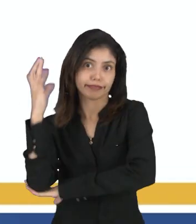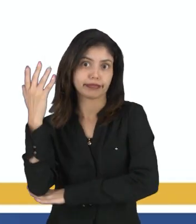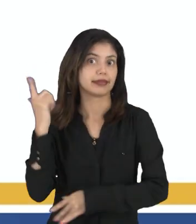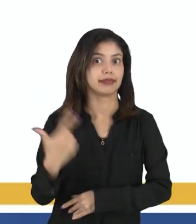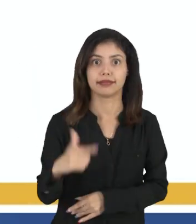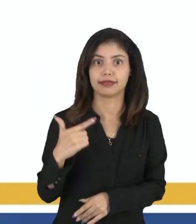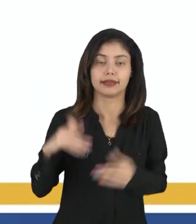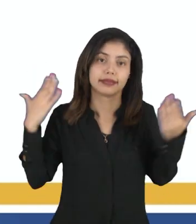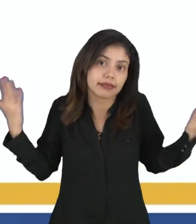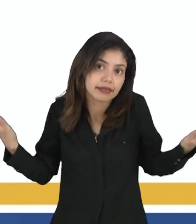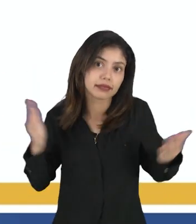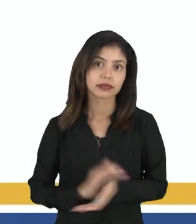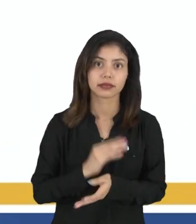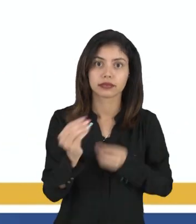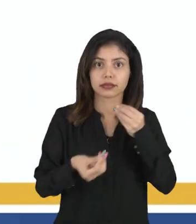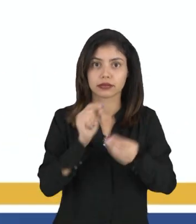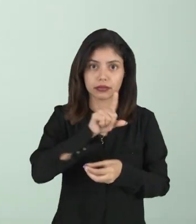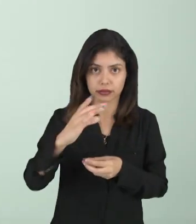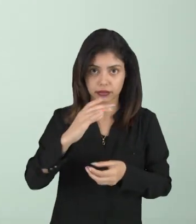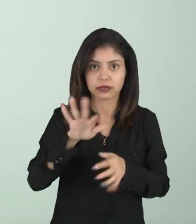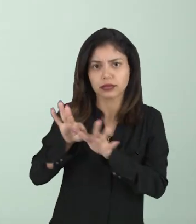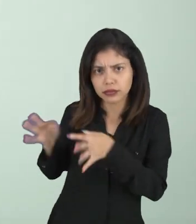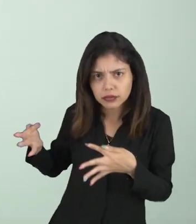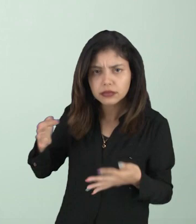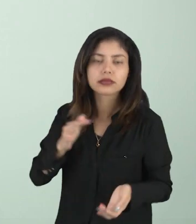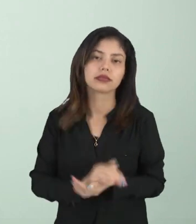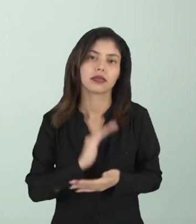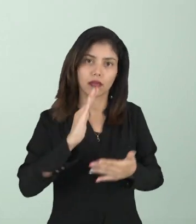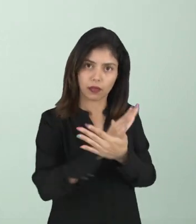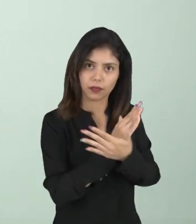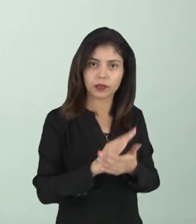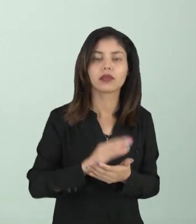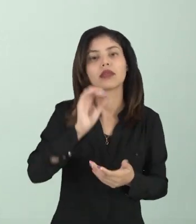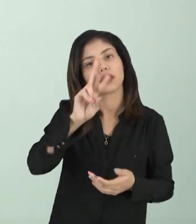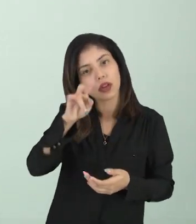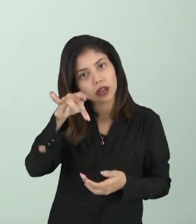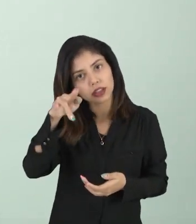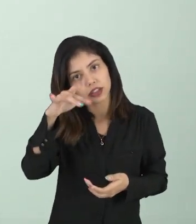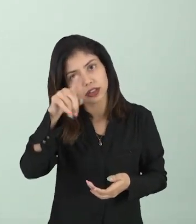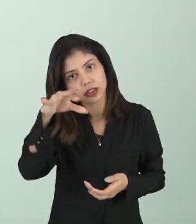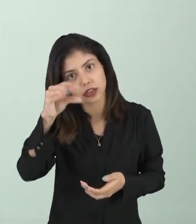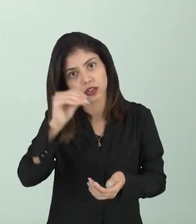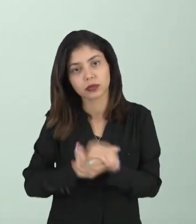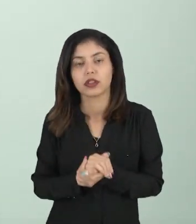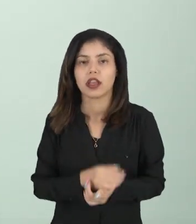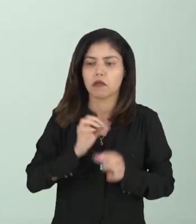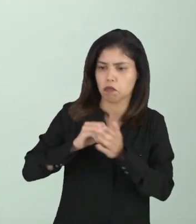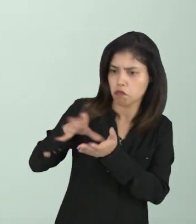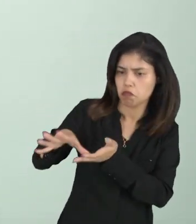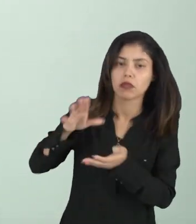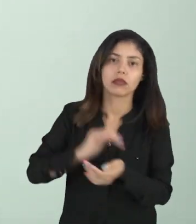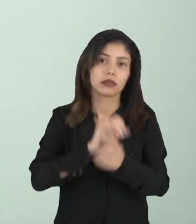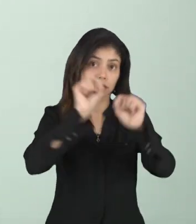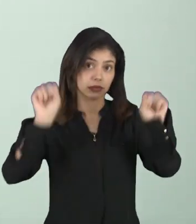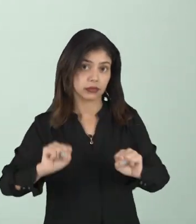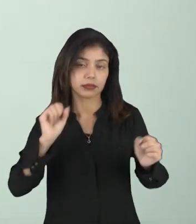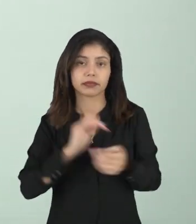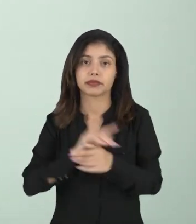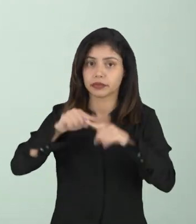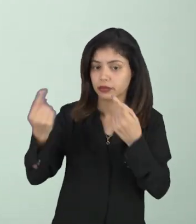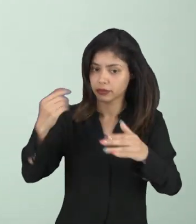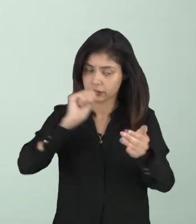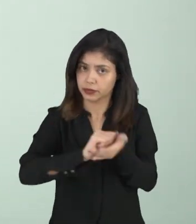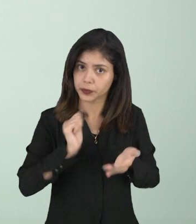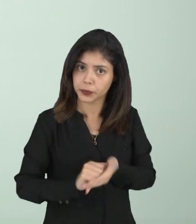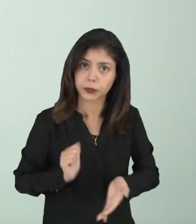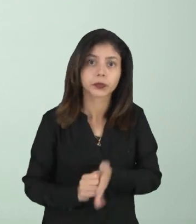das plantas. Então, como era uma classificação muito simples, alguns organismos acabavam ficando de fora desse sistema, tá? Mas está